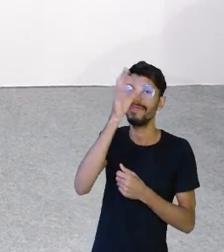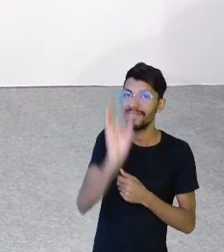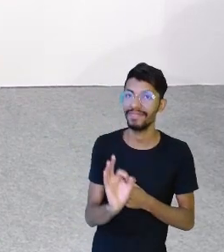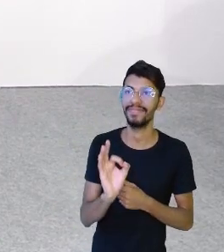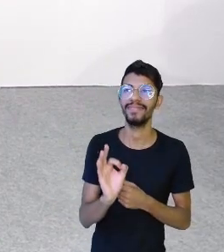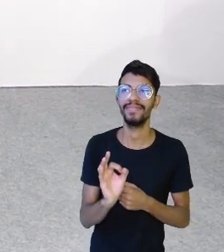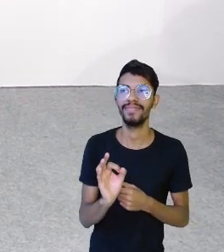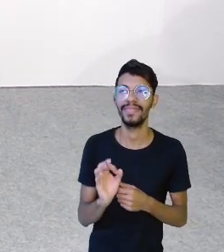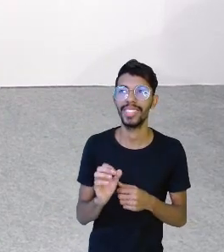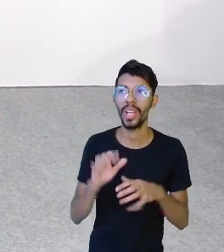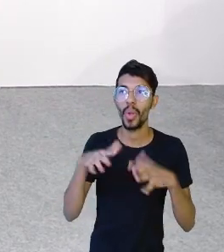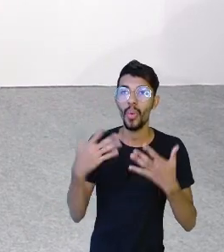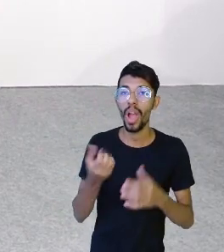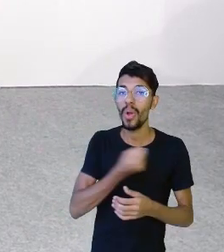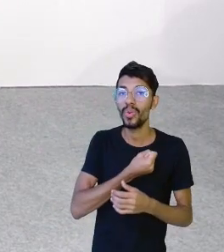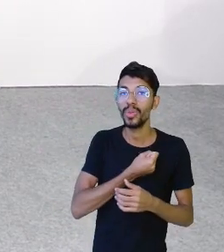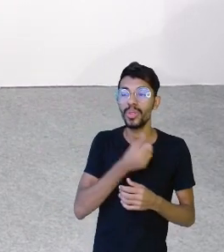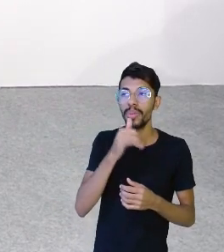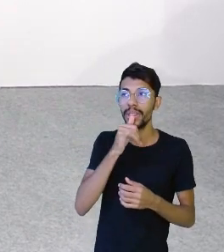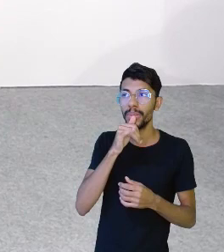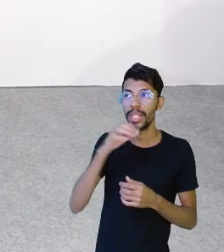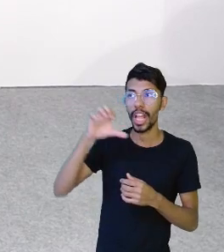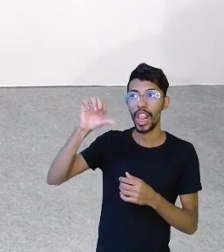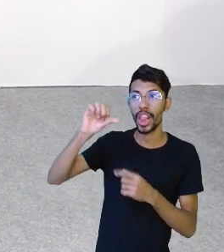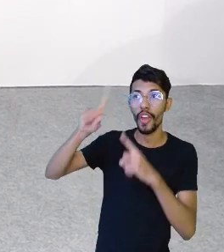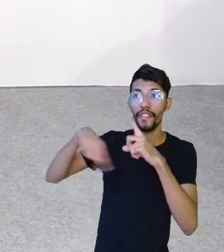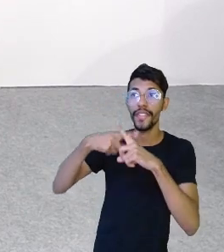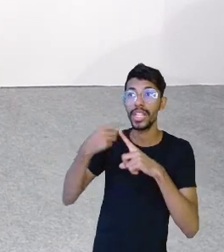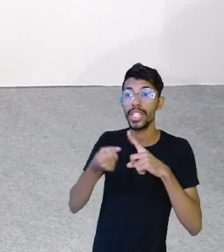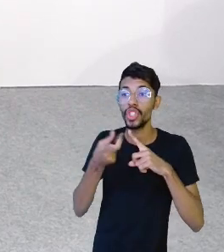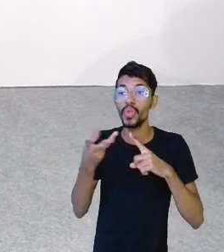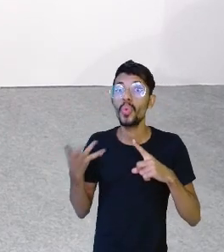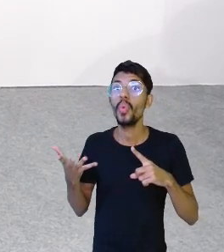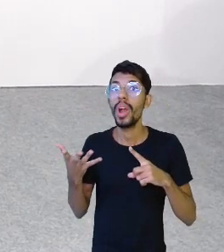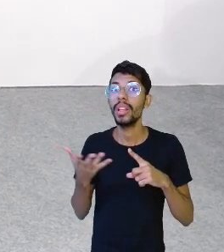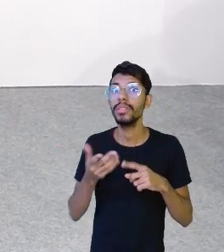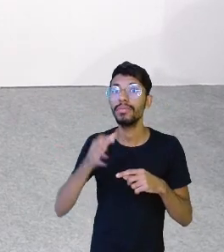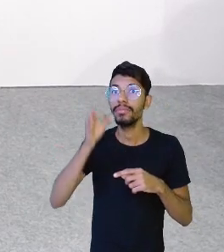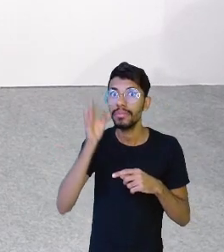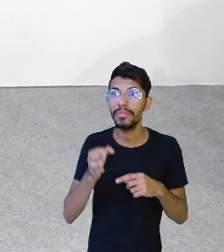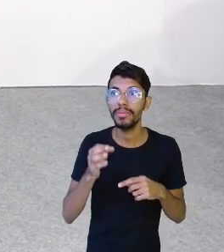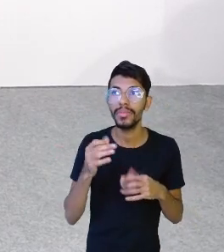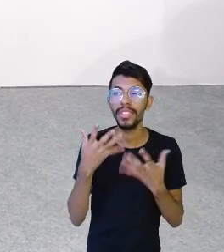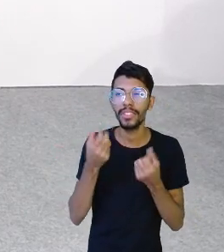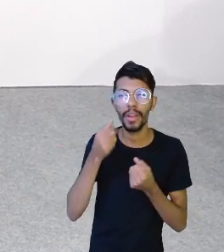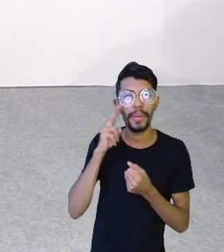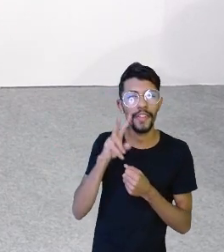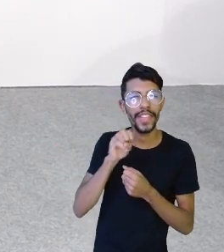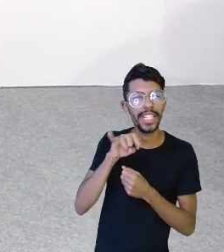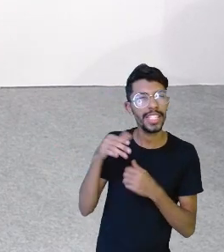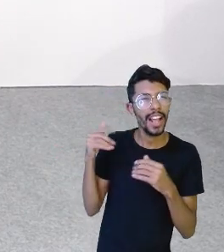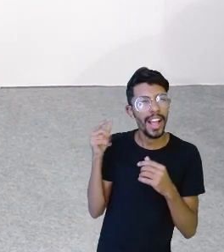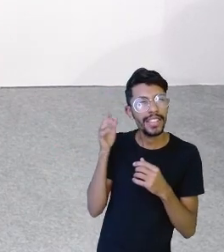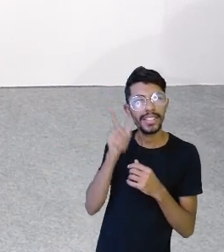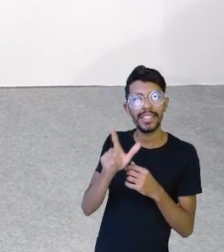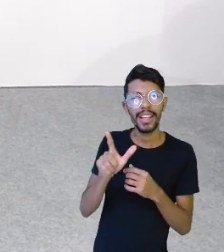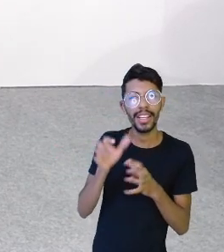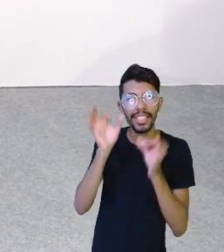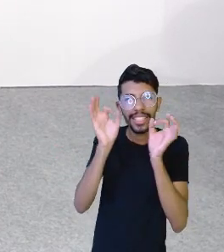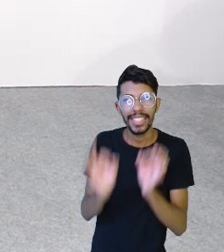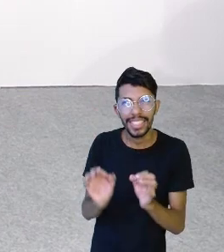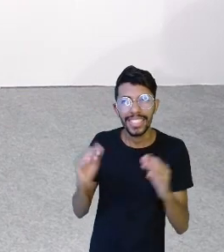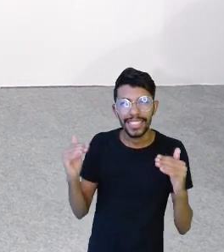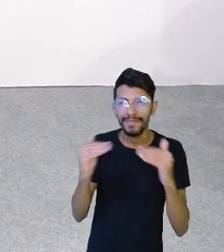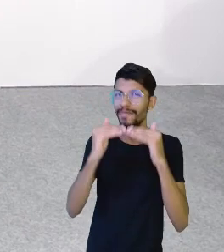Sandra, que multiplicado por esse aqui de Mauricéia vai dar 27? Vamos ver se ela vai empatar o jogo, minha